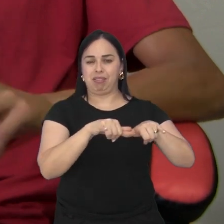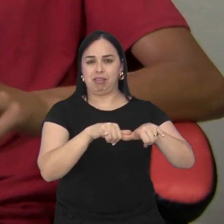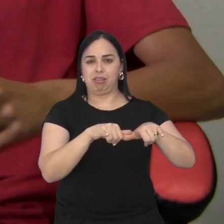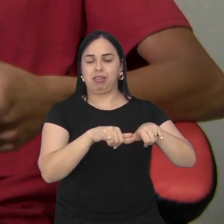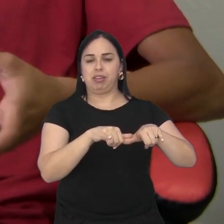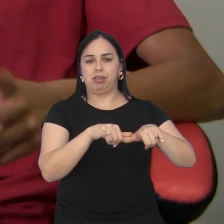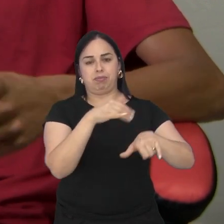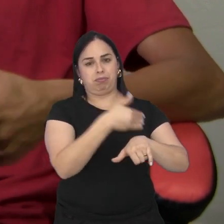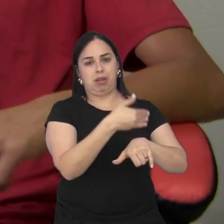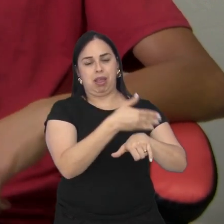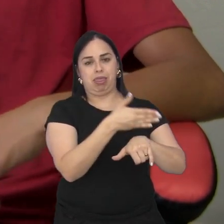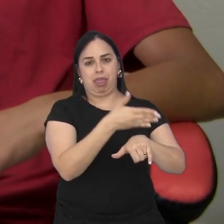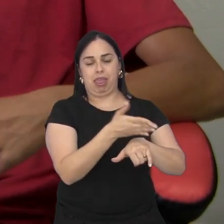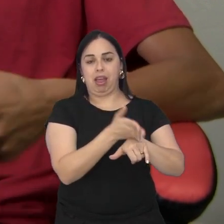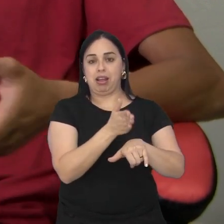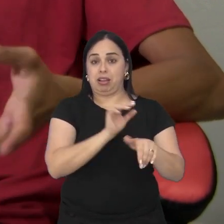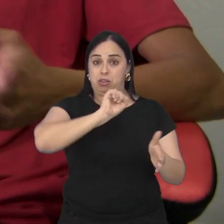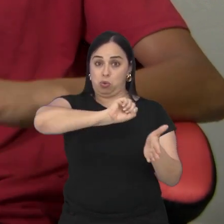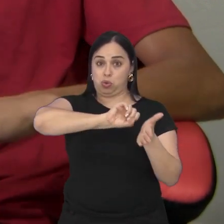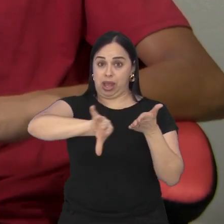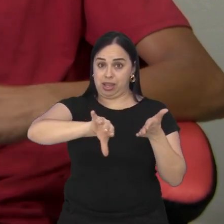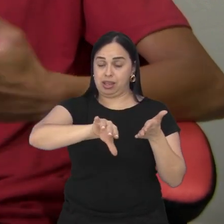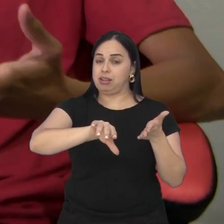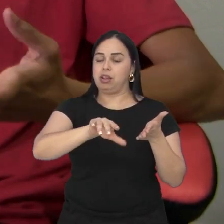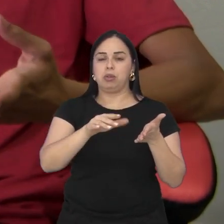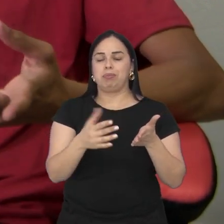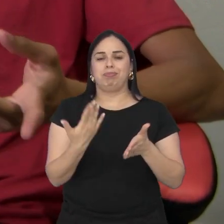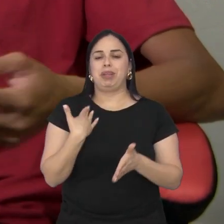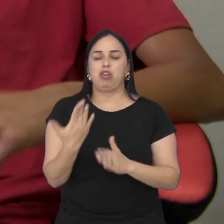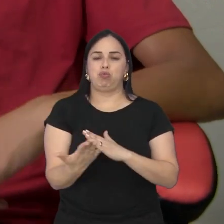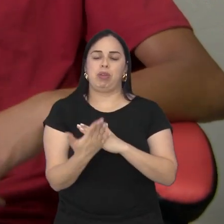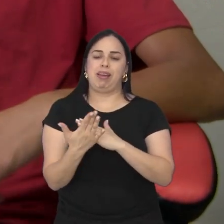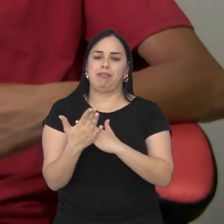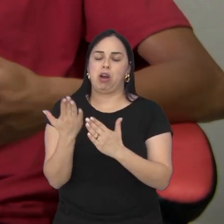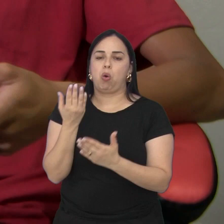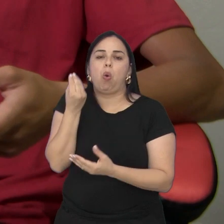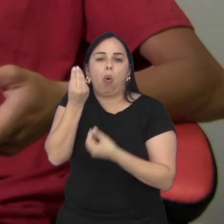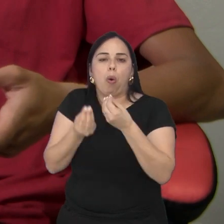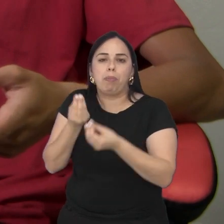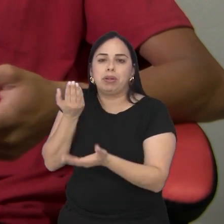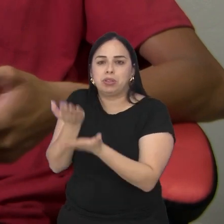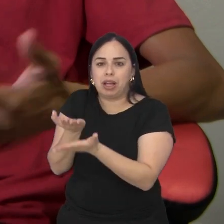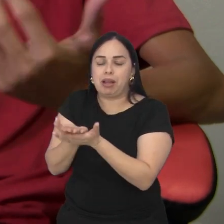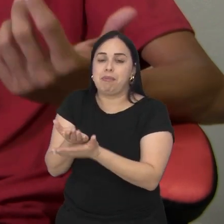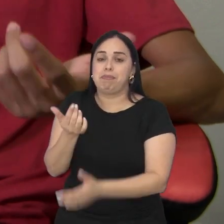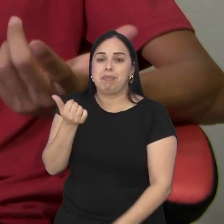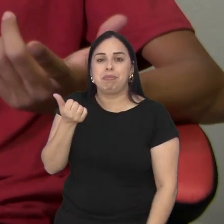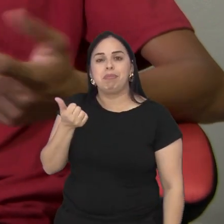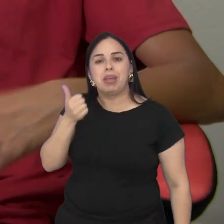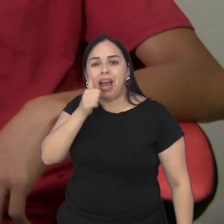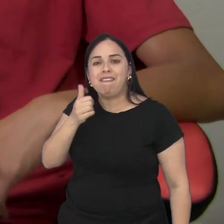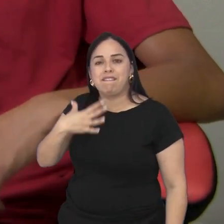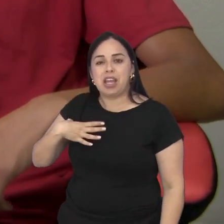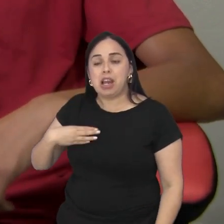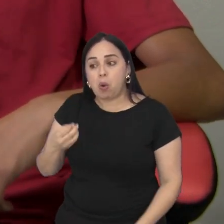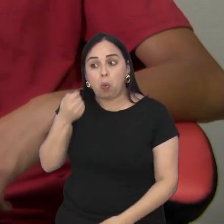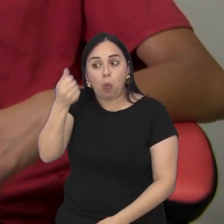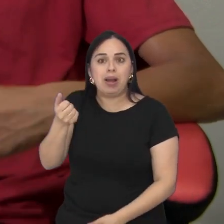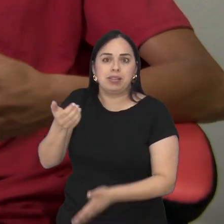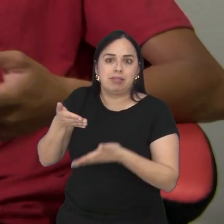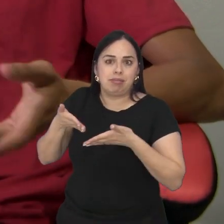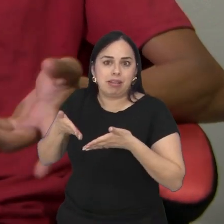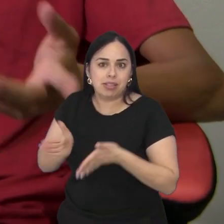horária ela não me ajudava muito, pelo horário que eu saía e o horário que eu entrava no serviço. Aí minha filha também estava para